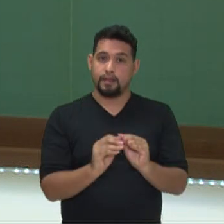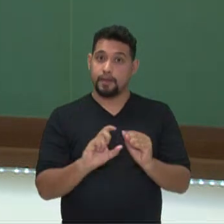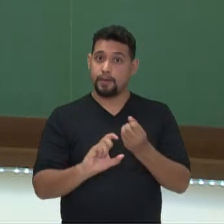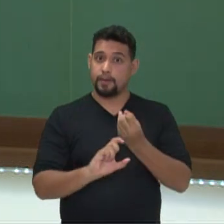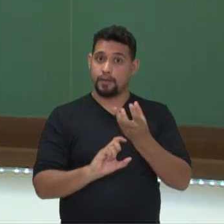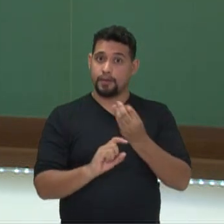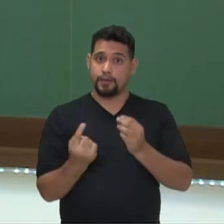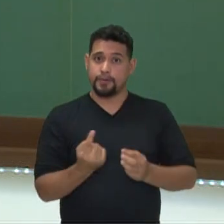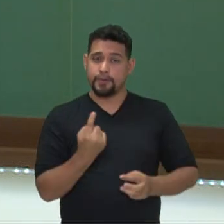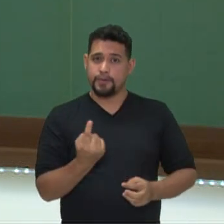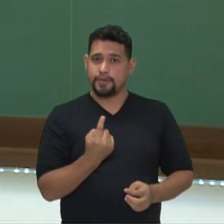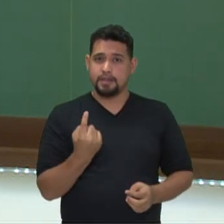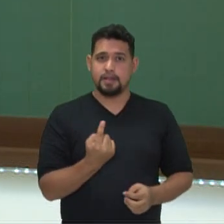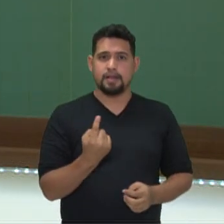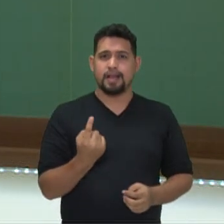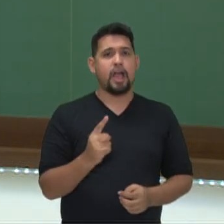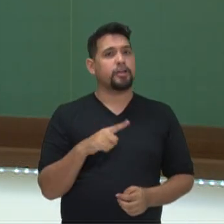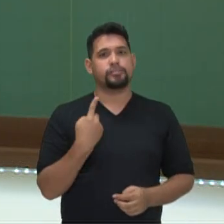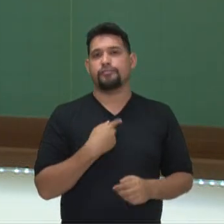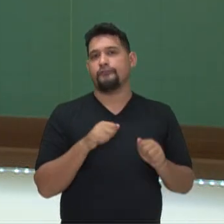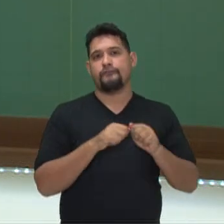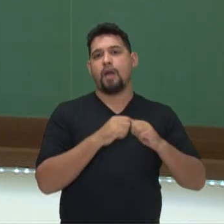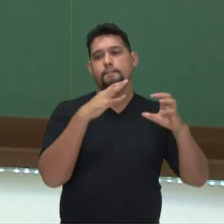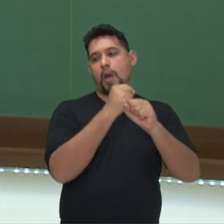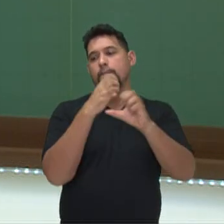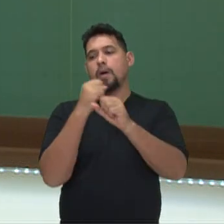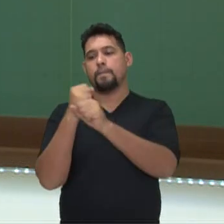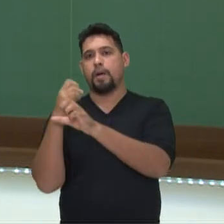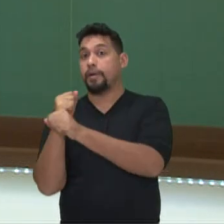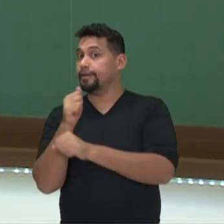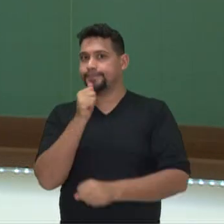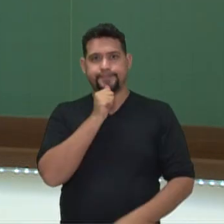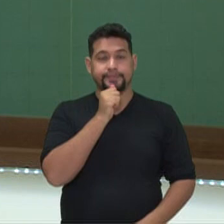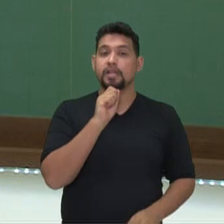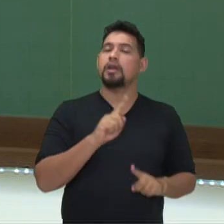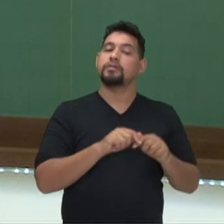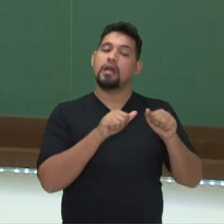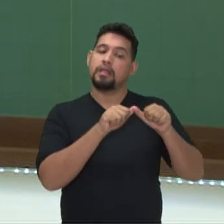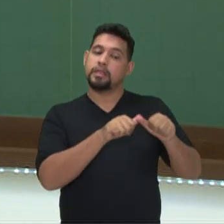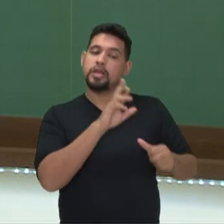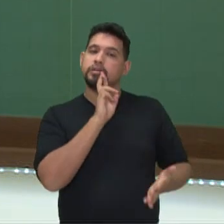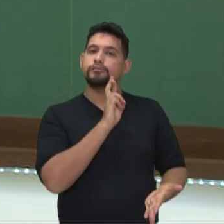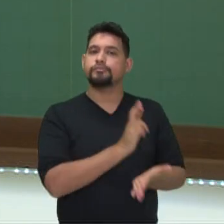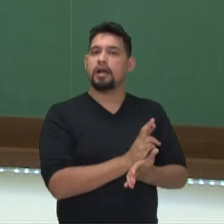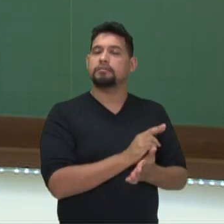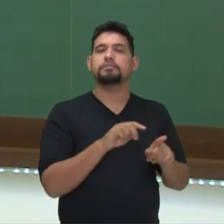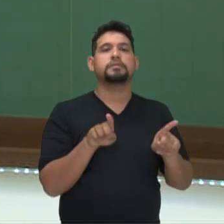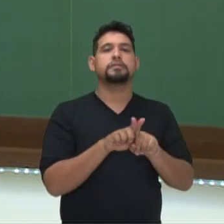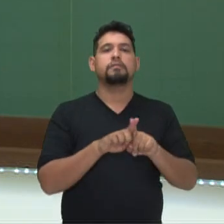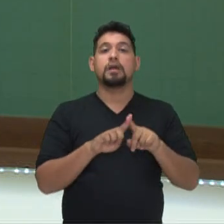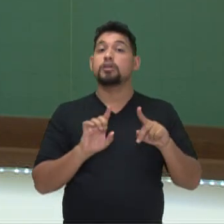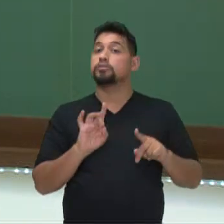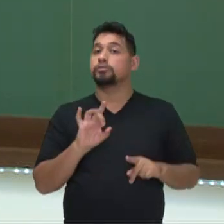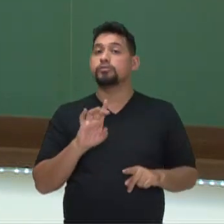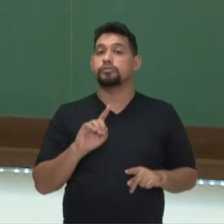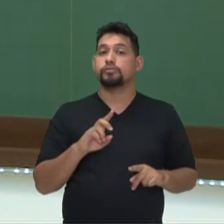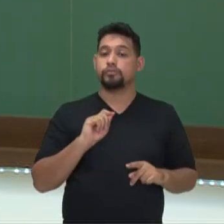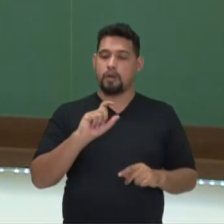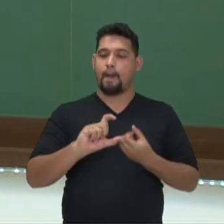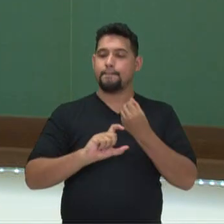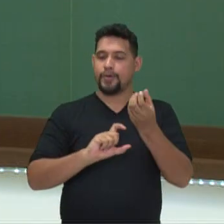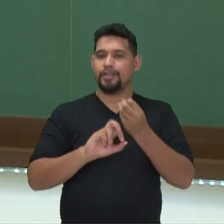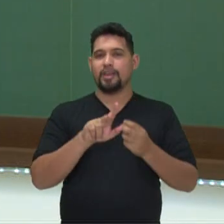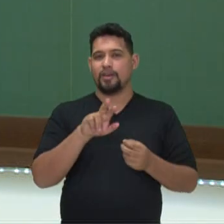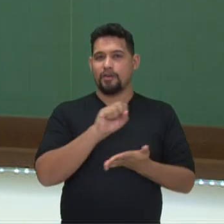potência, nós não vamos resolver essas potências, ok? Vamos deixar o resultado em forma de potência mesmo, como o